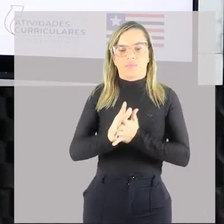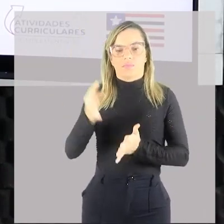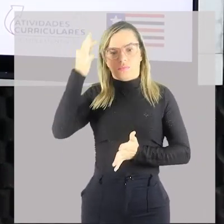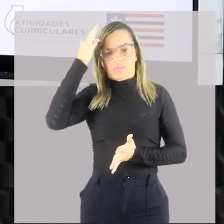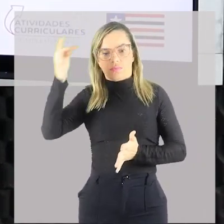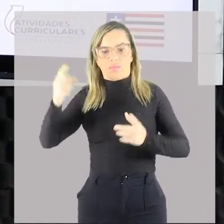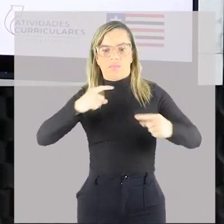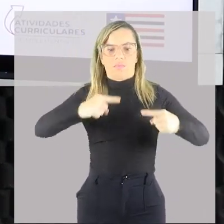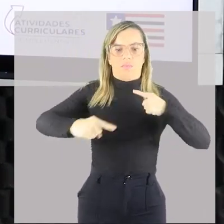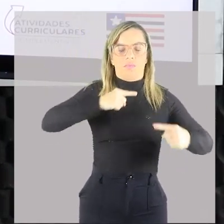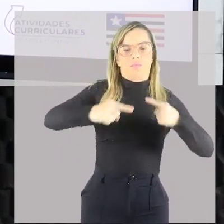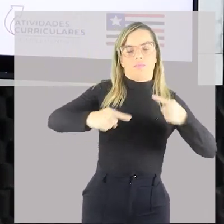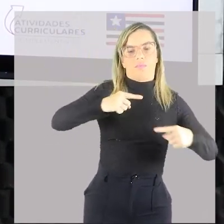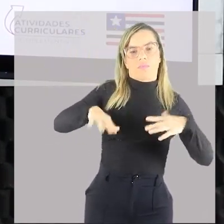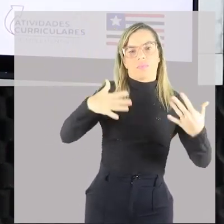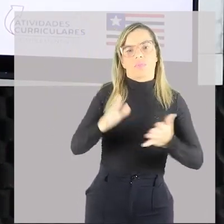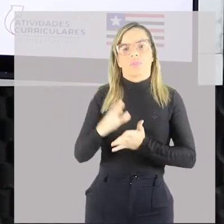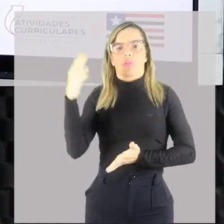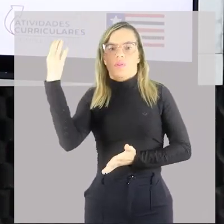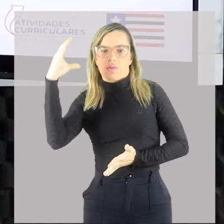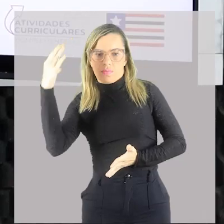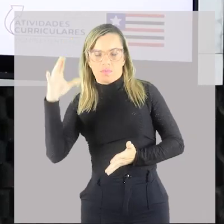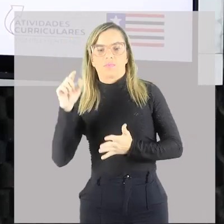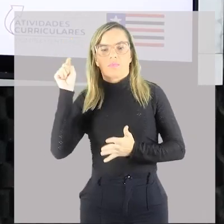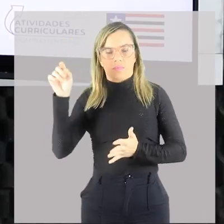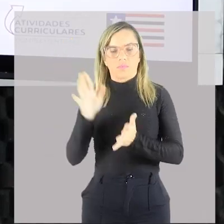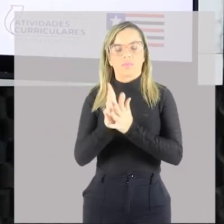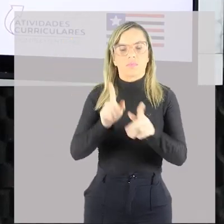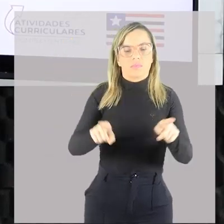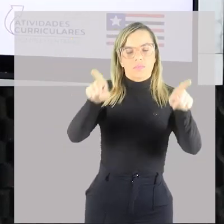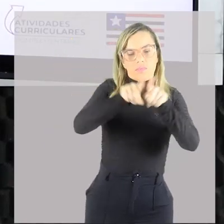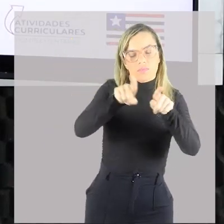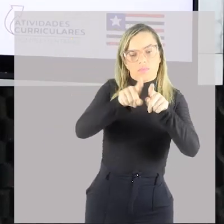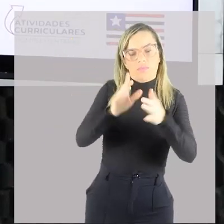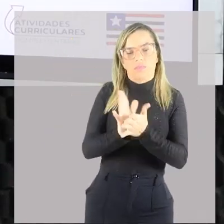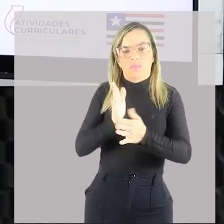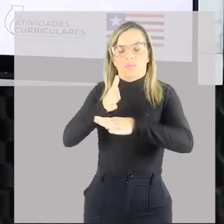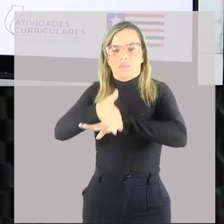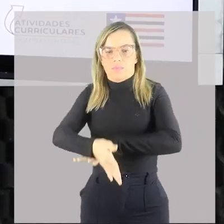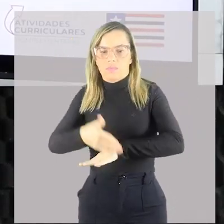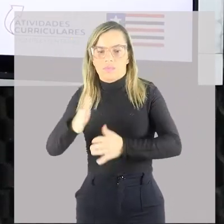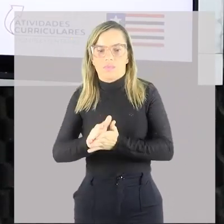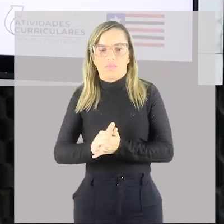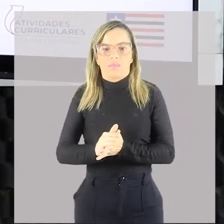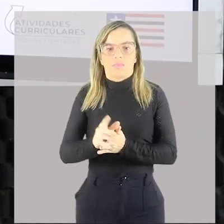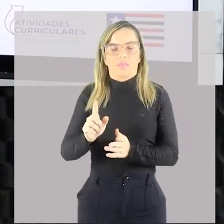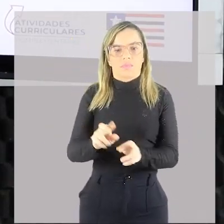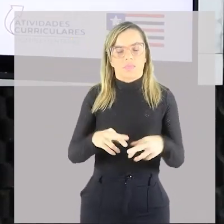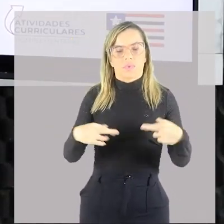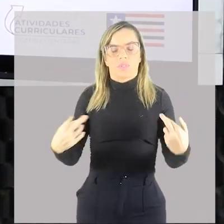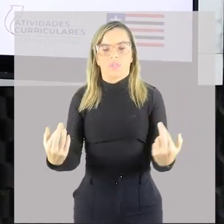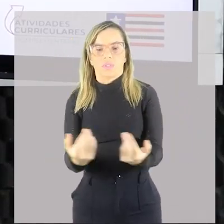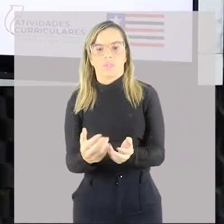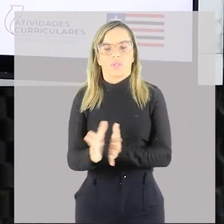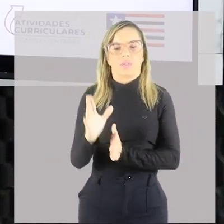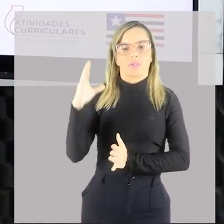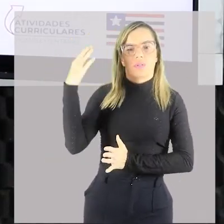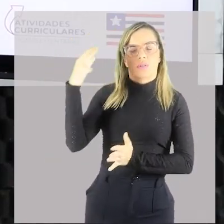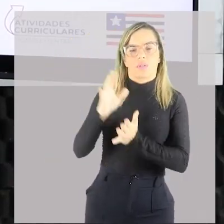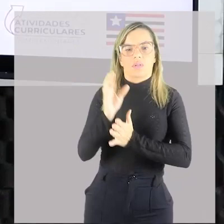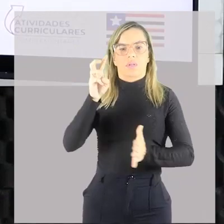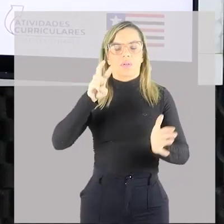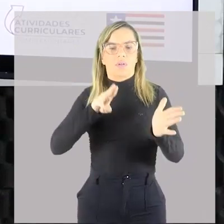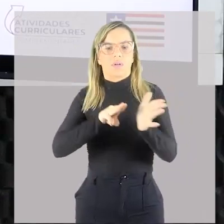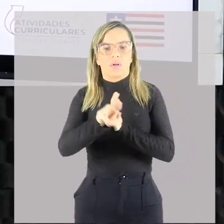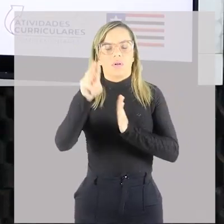teorias políticas, mas ele foi um grande cientista também, ele participava muito desses halls da ciência, do método experimental,